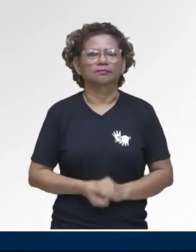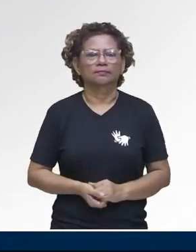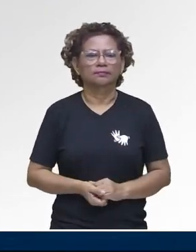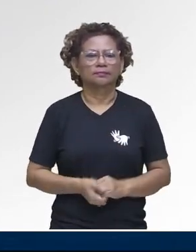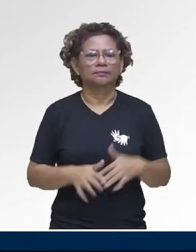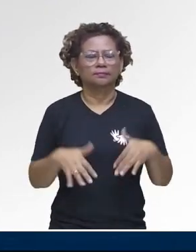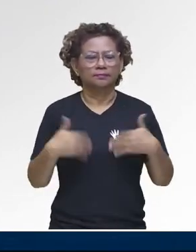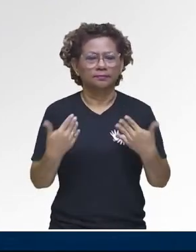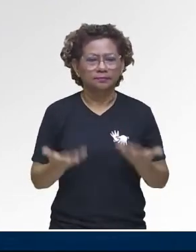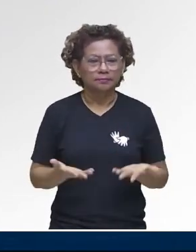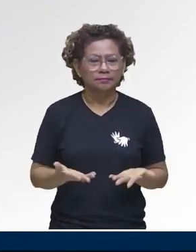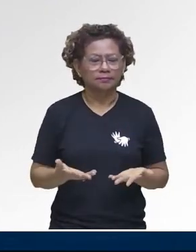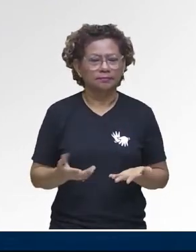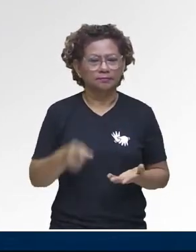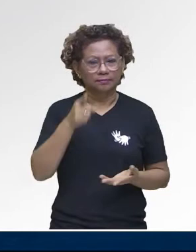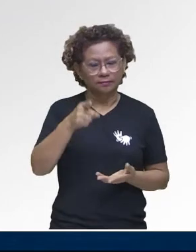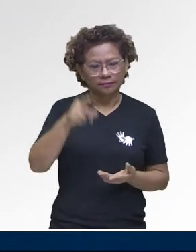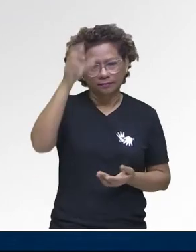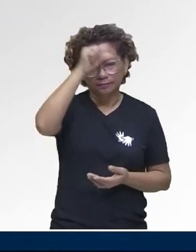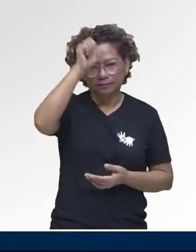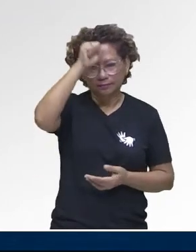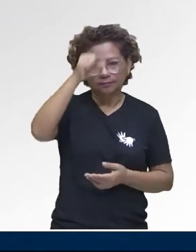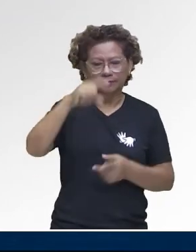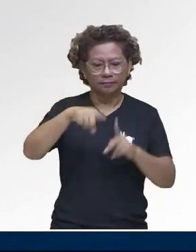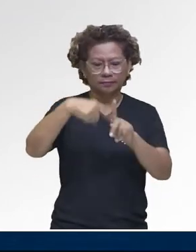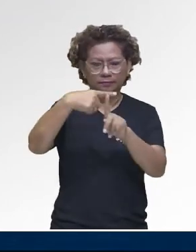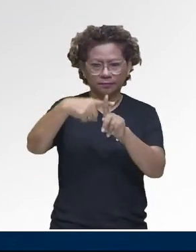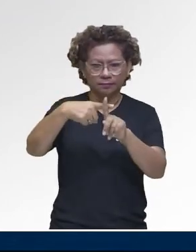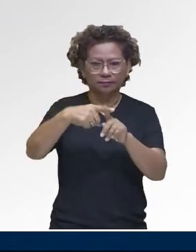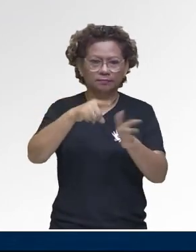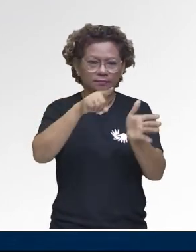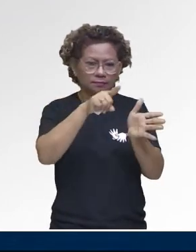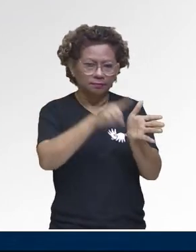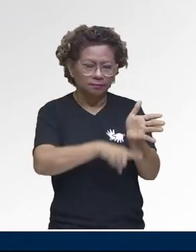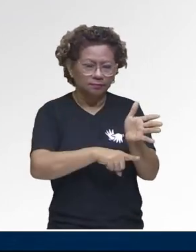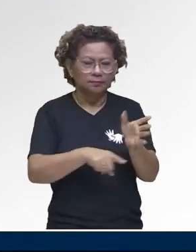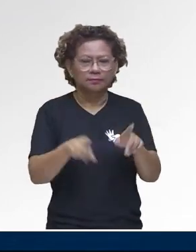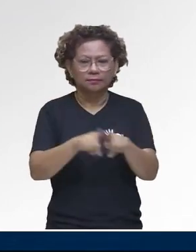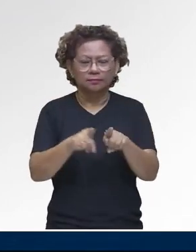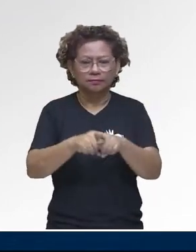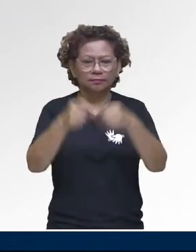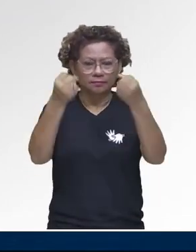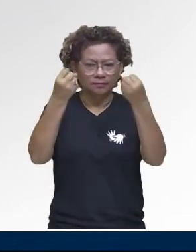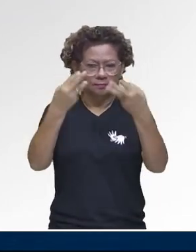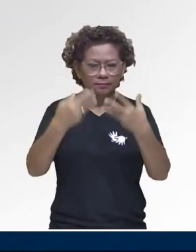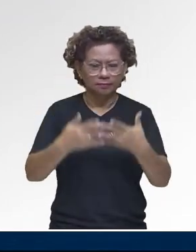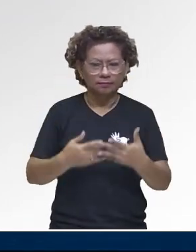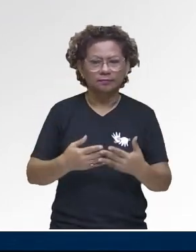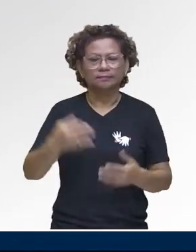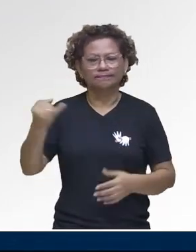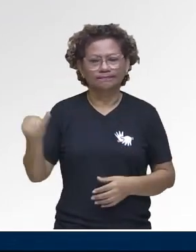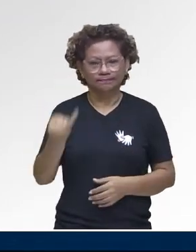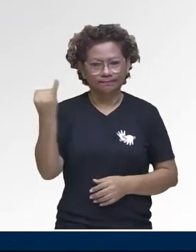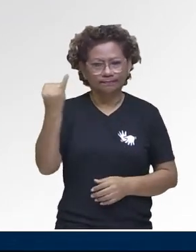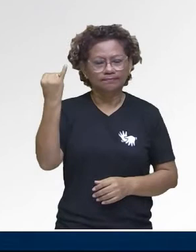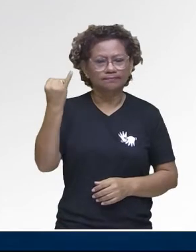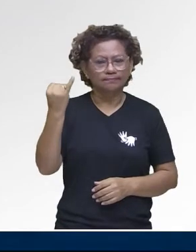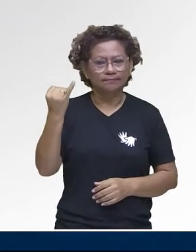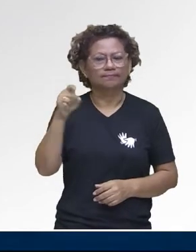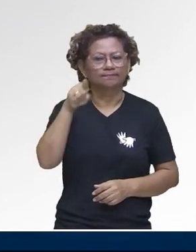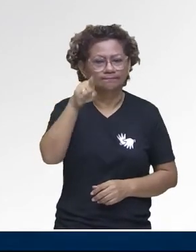também adição de números decimais. Falamos então da importância do posicionamento da vírgula desses